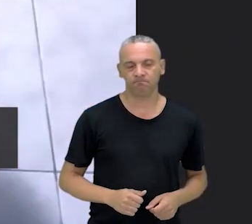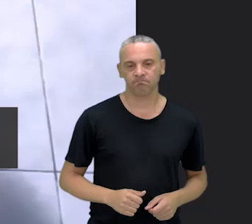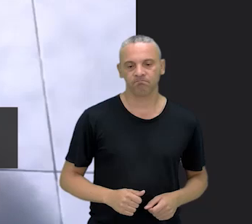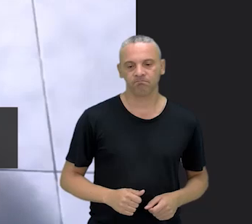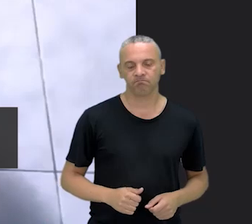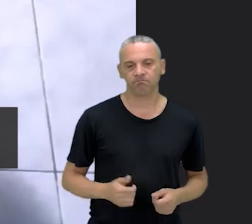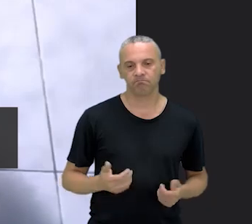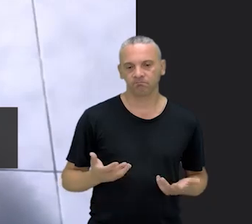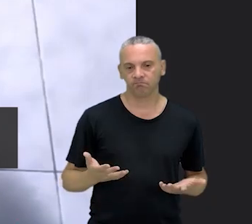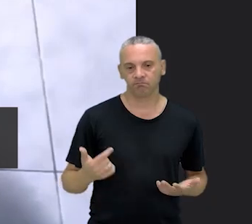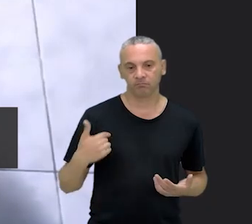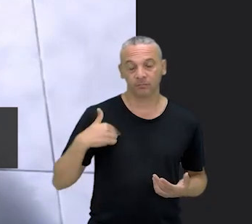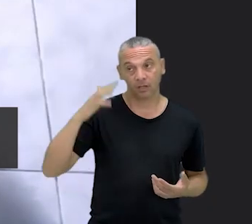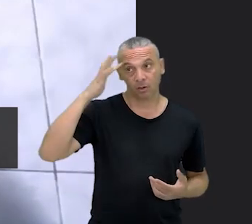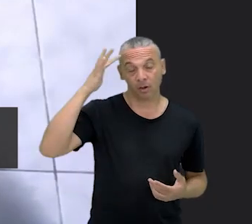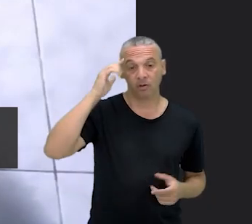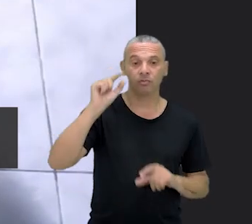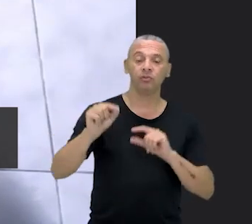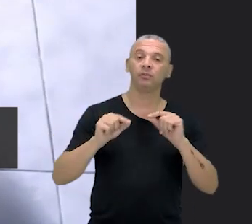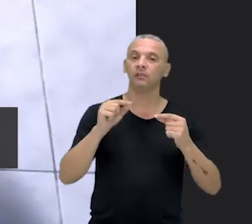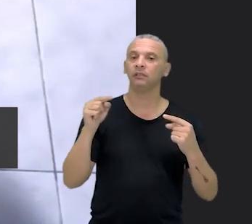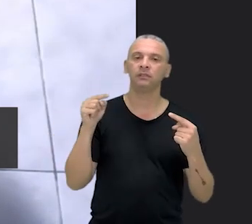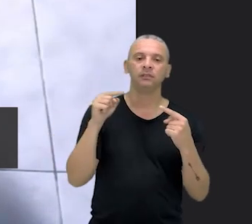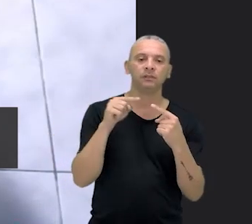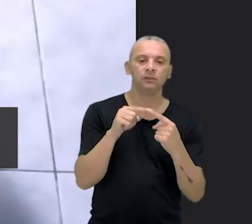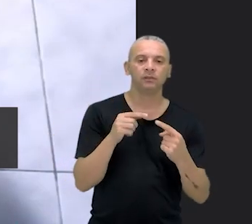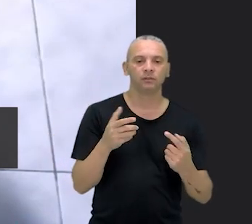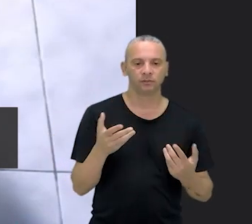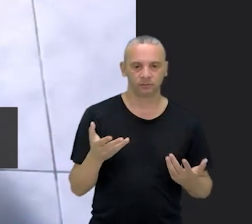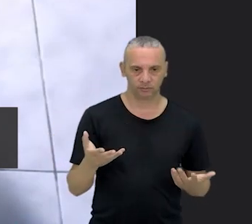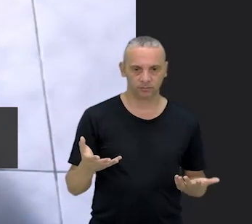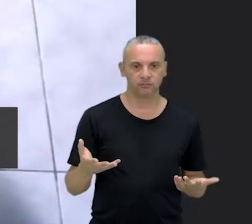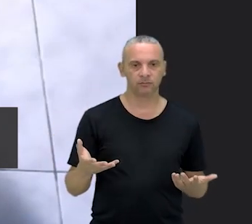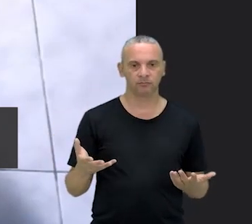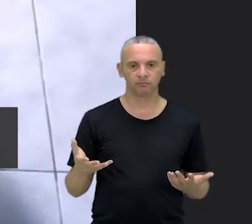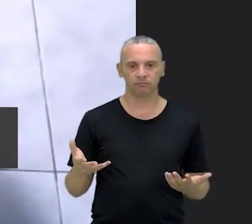Sim, eu penso assim que